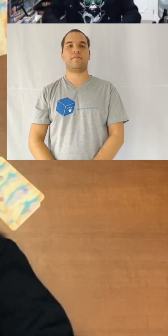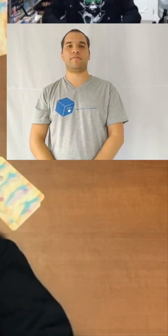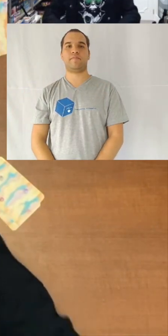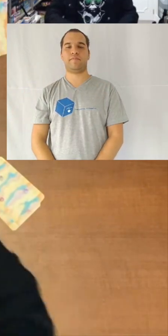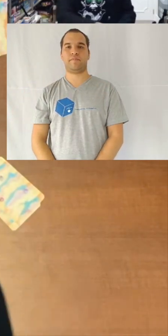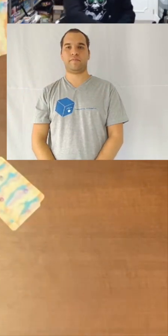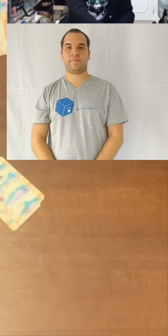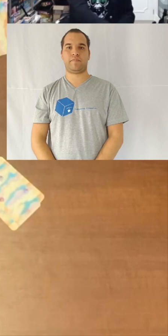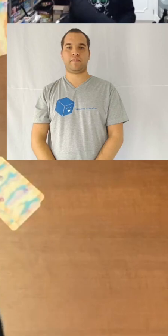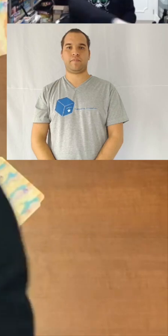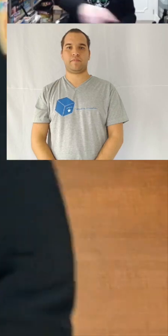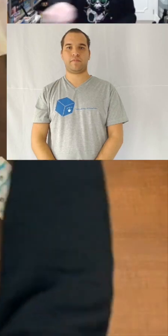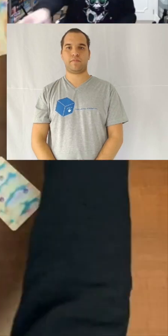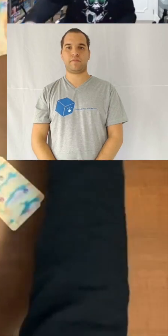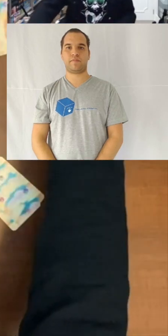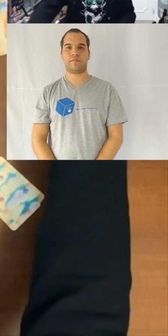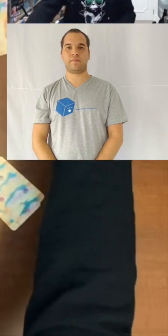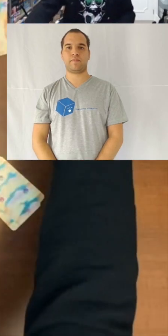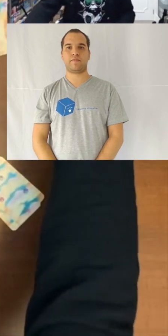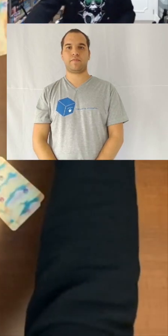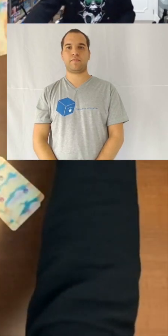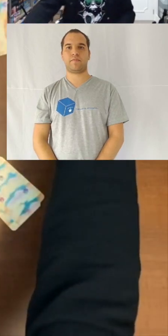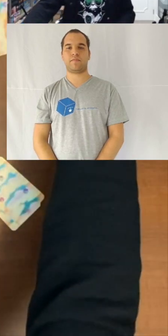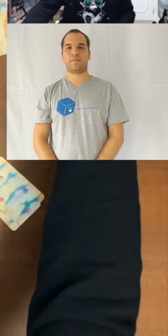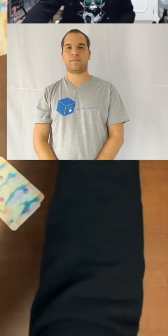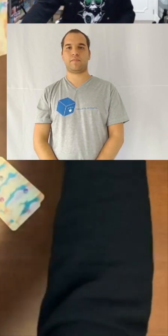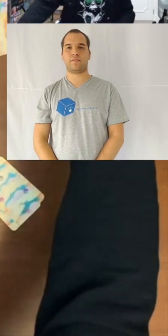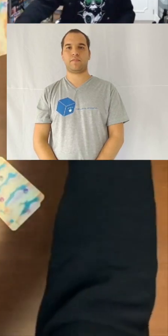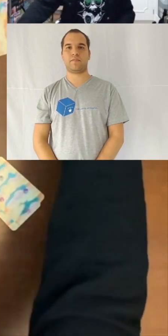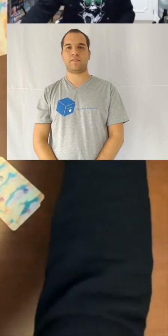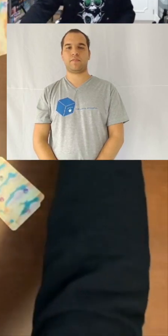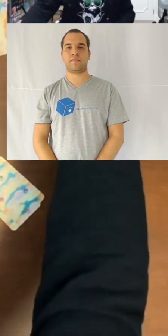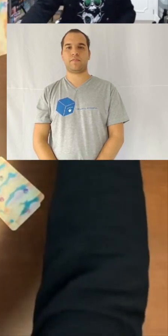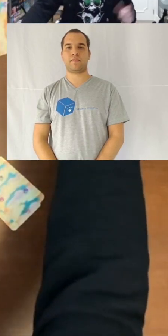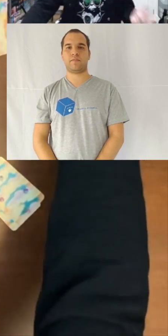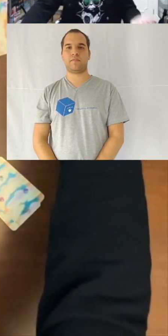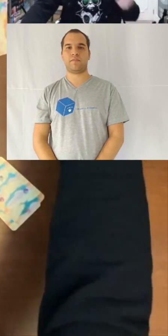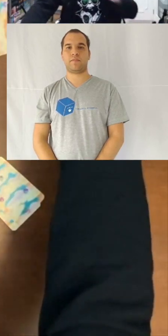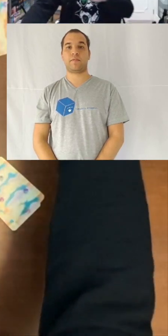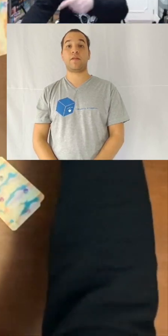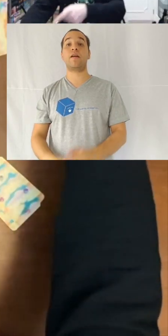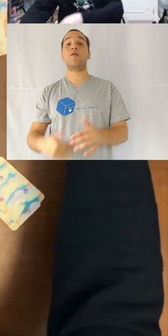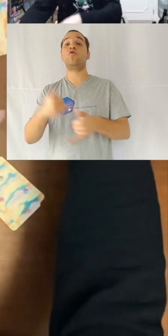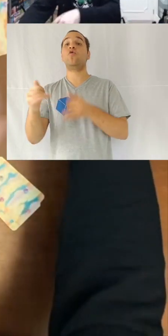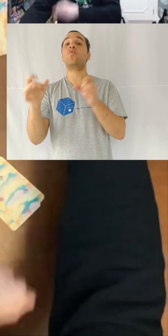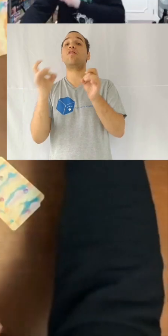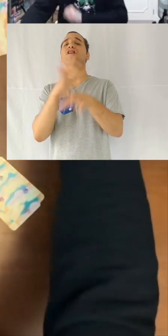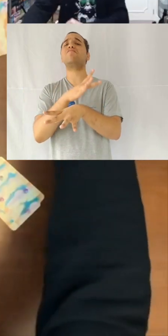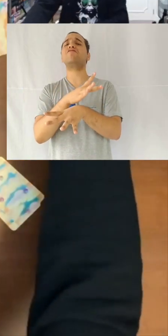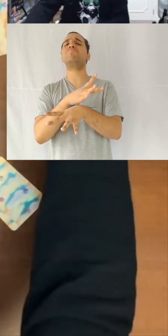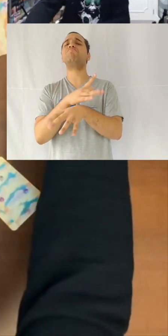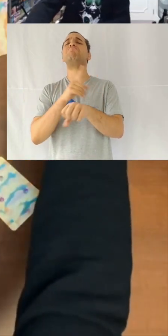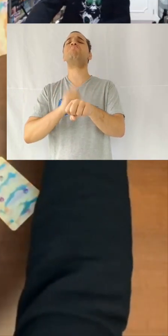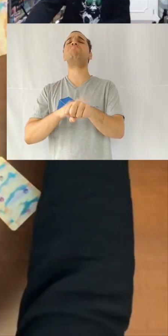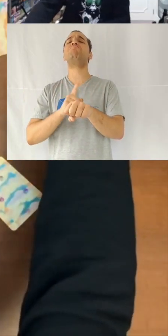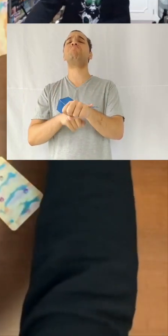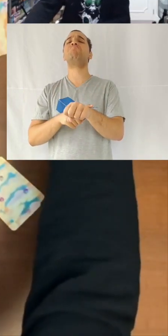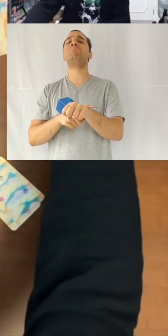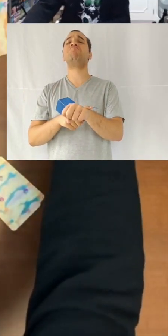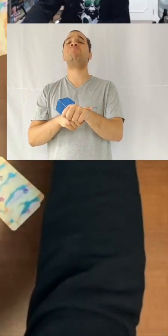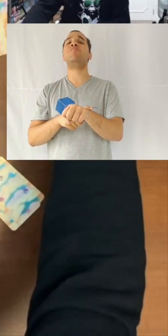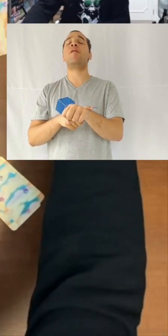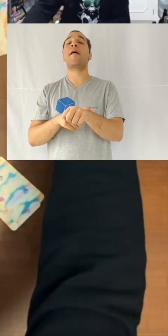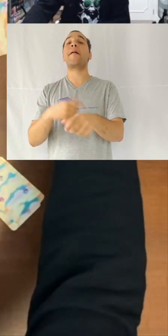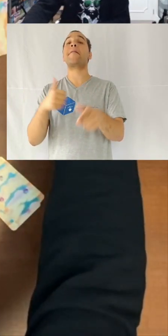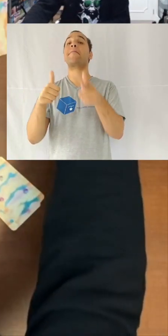vem para cá. E é vez do próximo jogador. O vez do próximo jogador em sentido horário, daí ele tem a